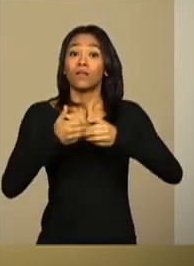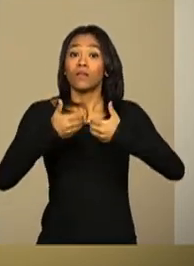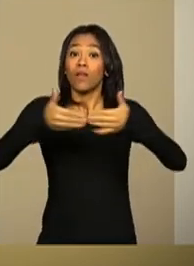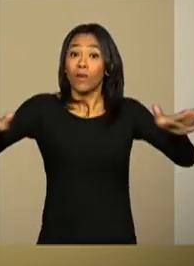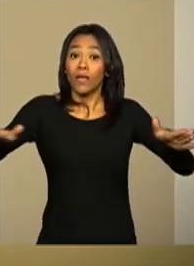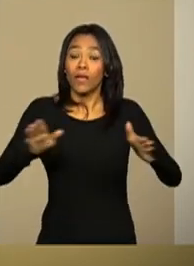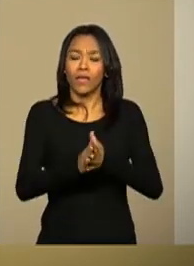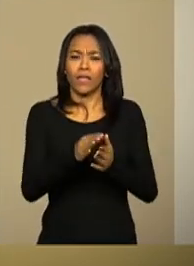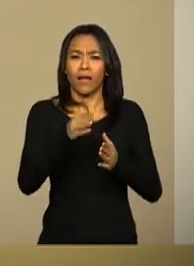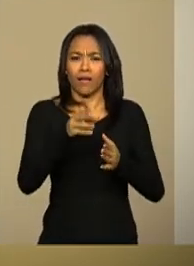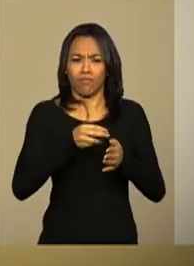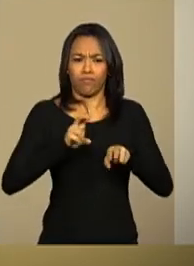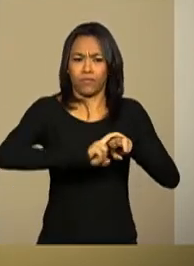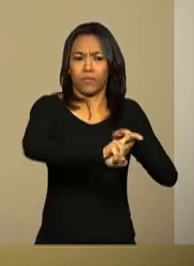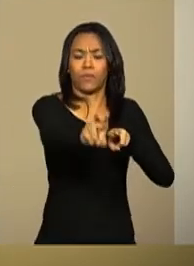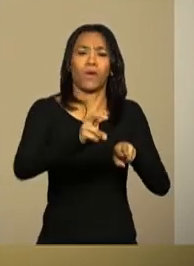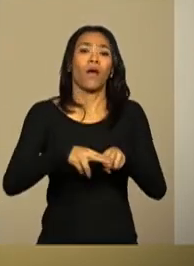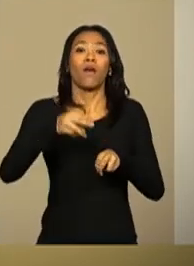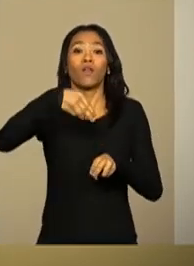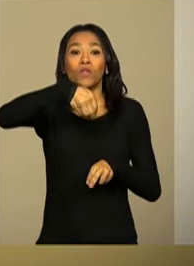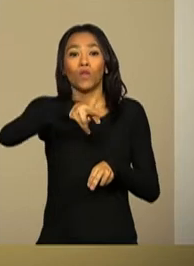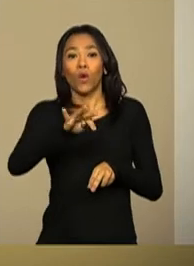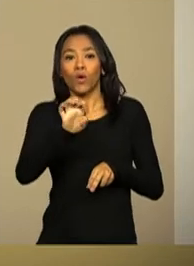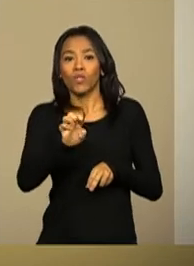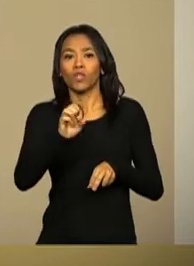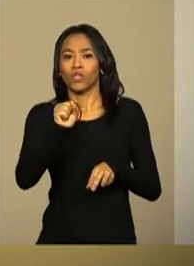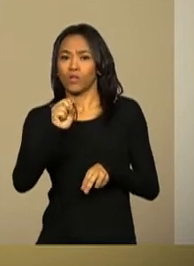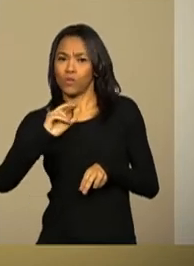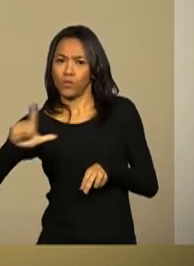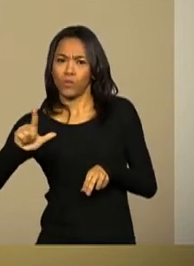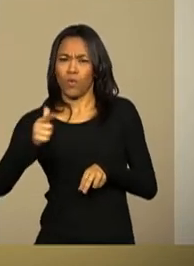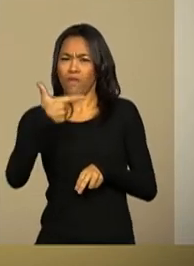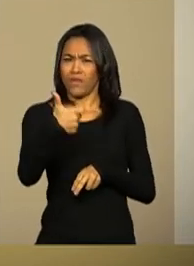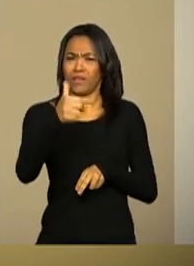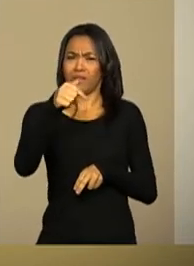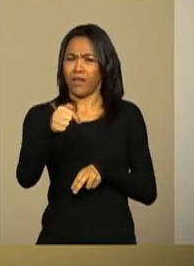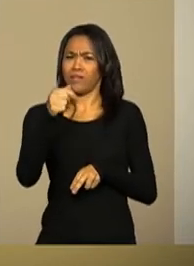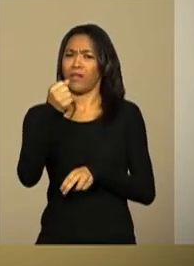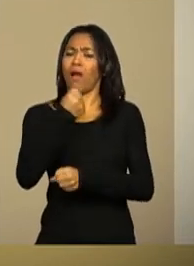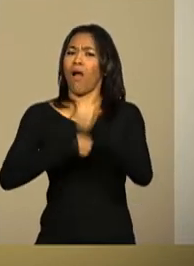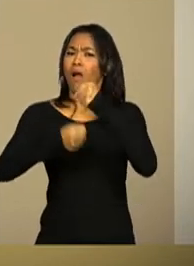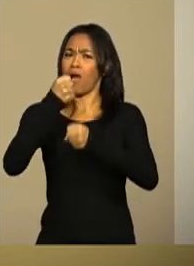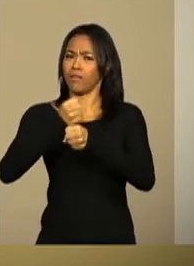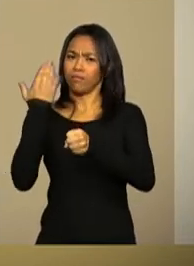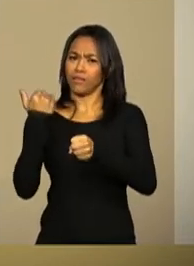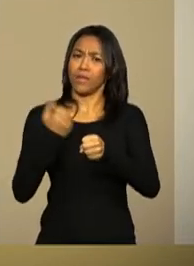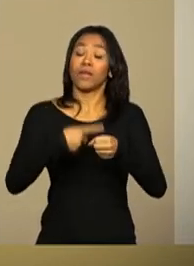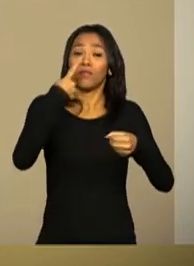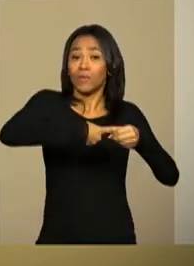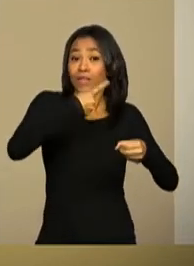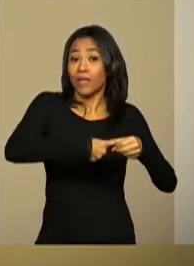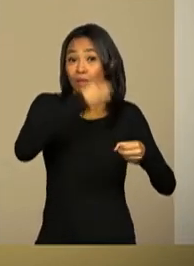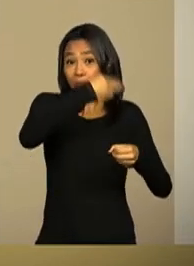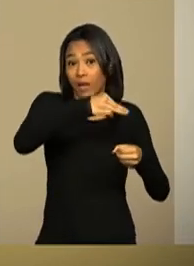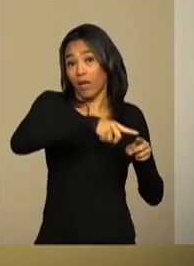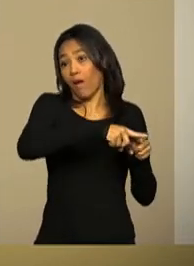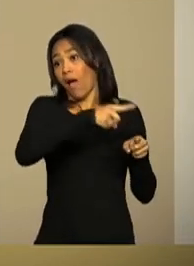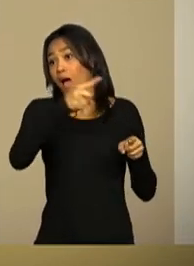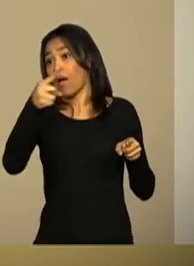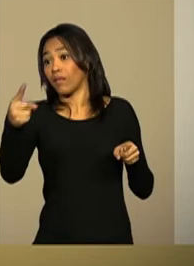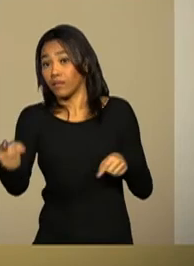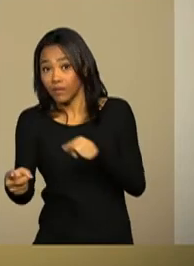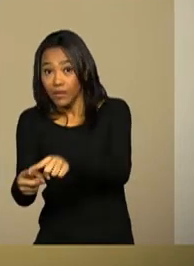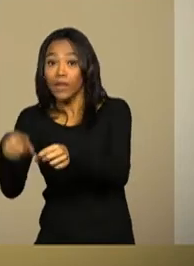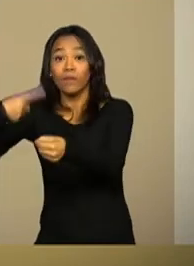da ferrovia norte-sul lançado há 27 anos atrás ia de Açailândia no Maranhão até